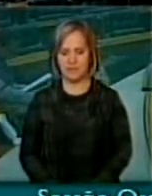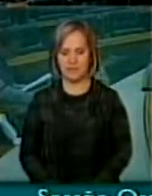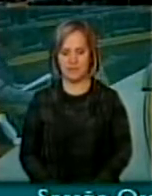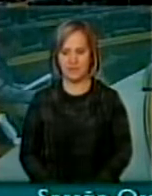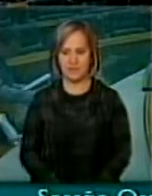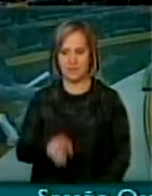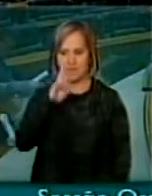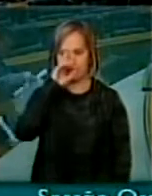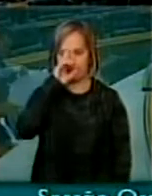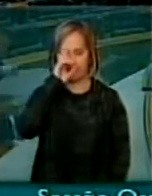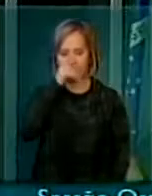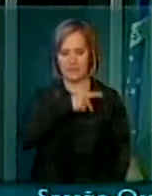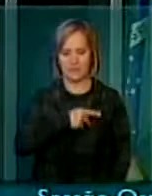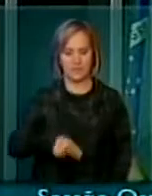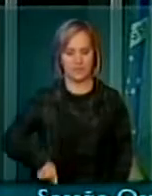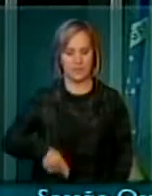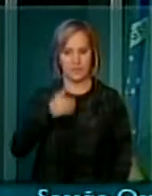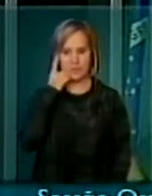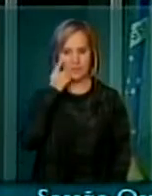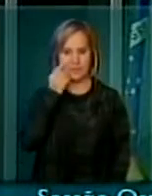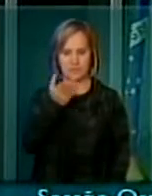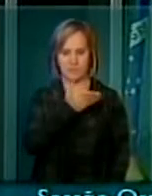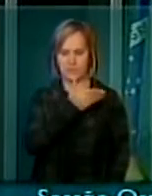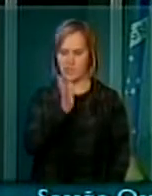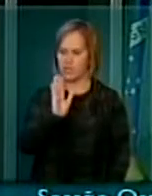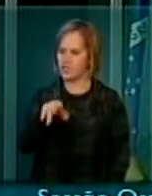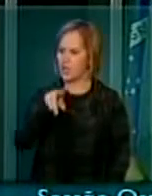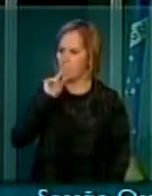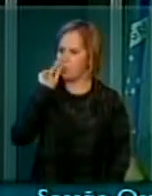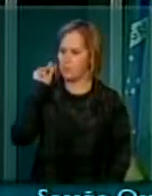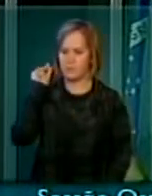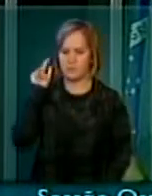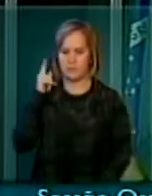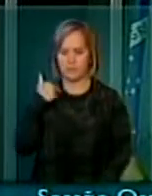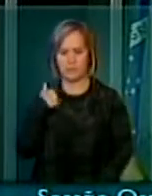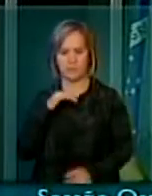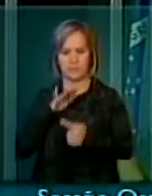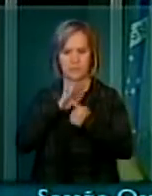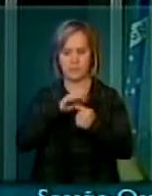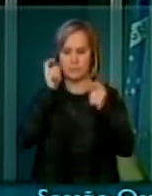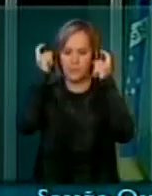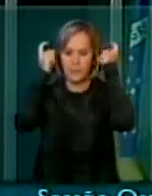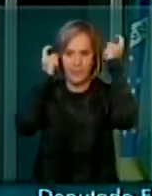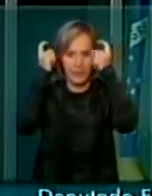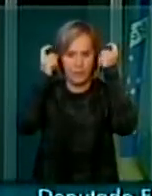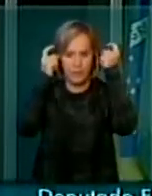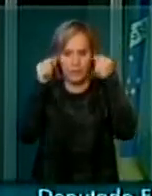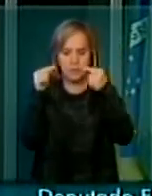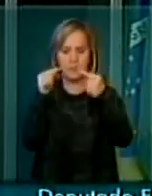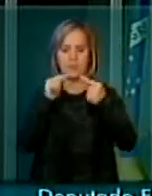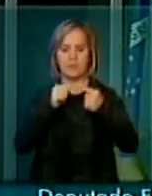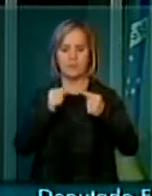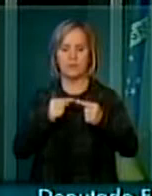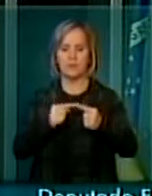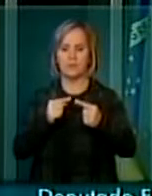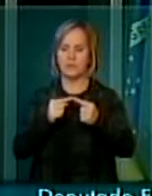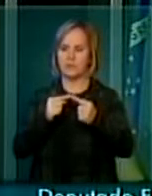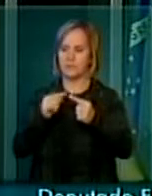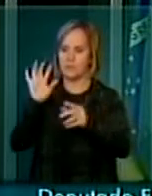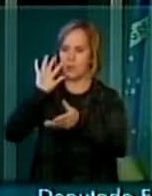senhor presidente e meus colegas parlamentares. Há muito tempo que venho manifestando minha preocupação em relação às mudanças